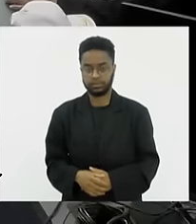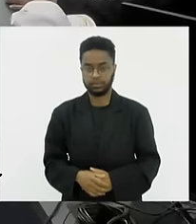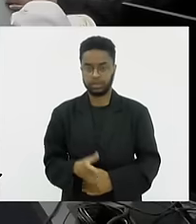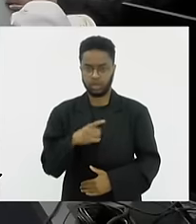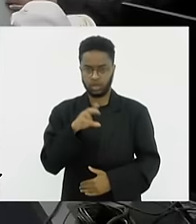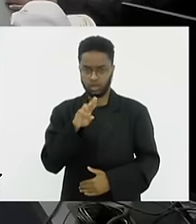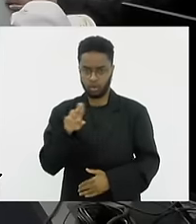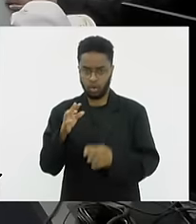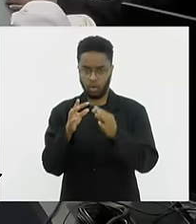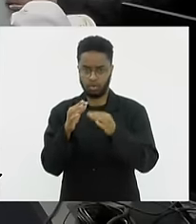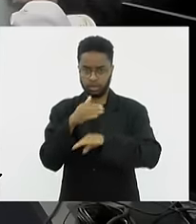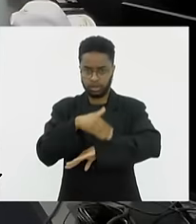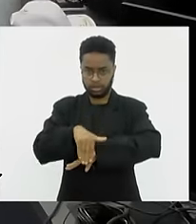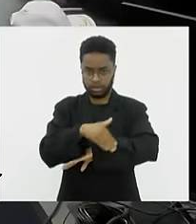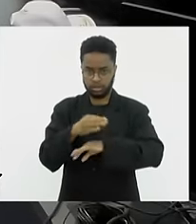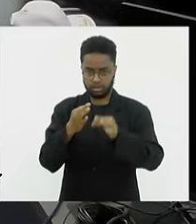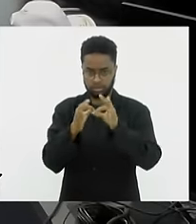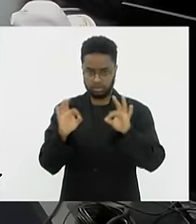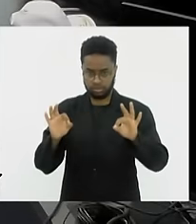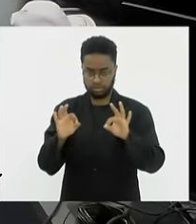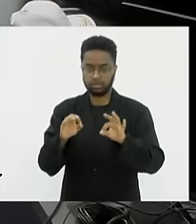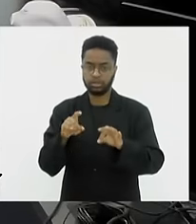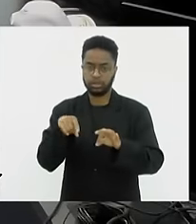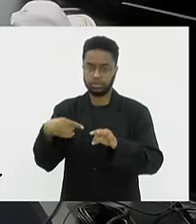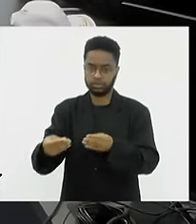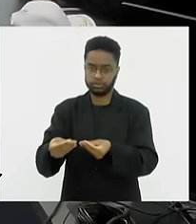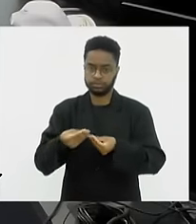e endereço? Depois passar para que a gente faça.